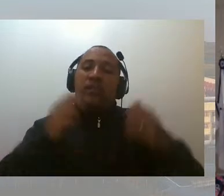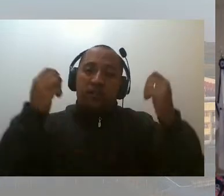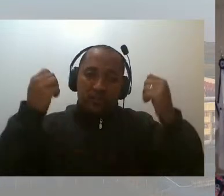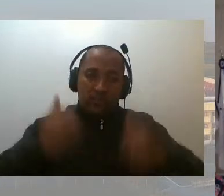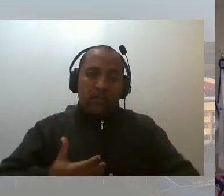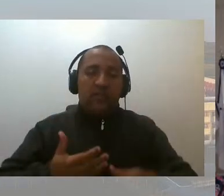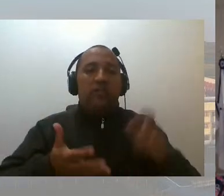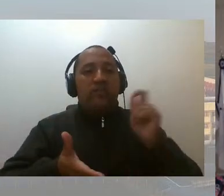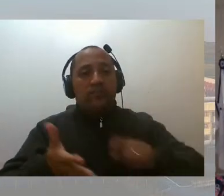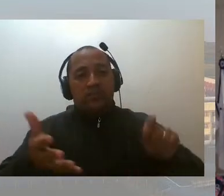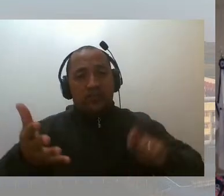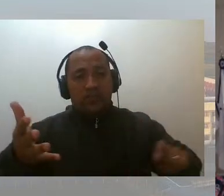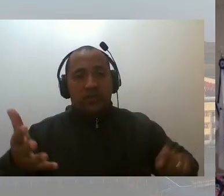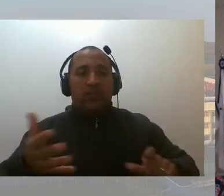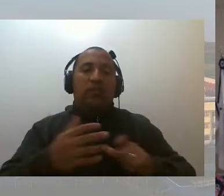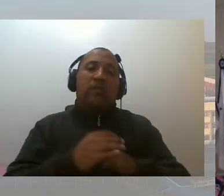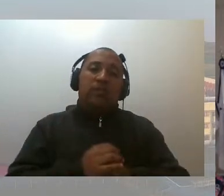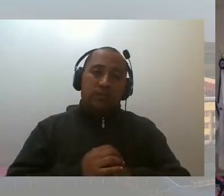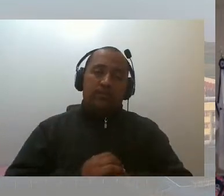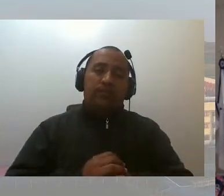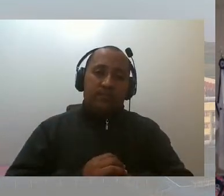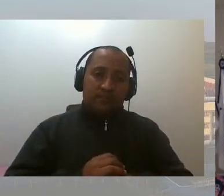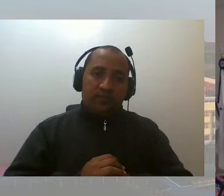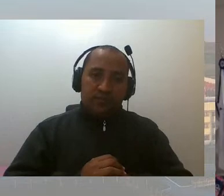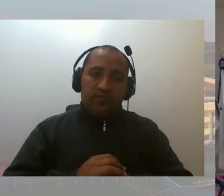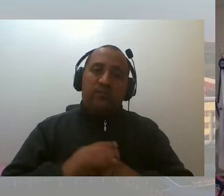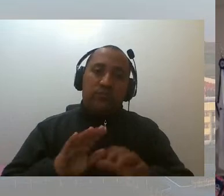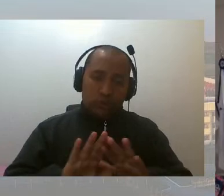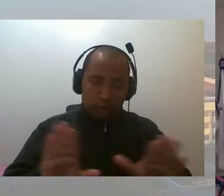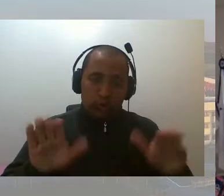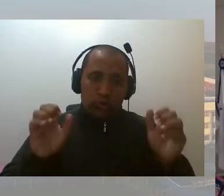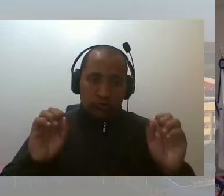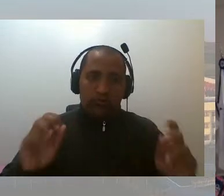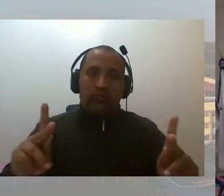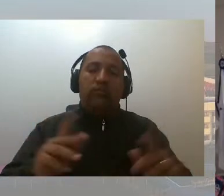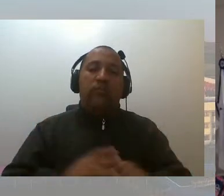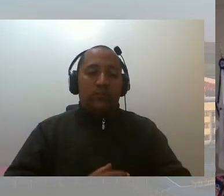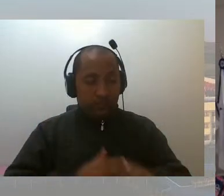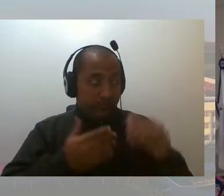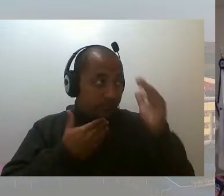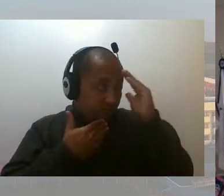escrevemos mediante essas questões, e no mais é só. Obrigado.